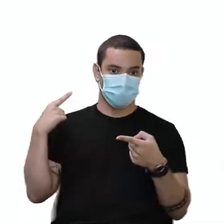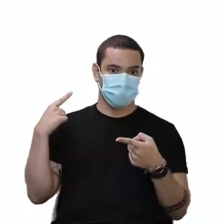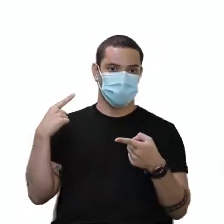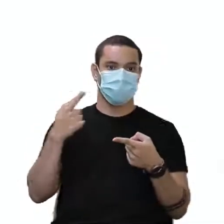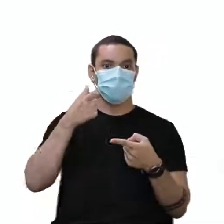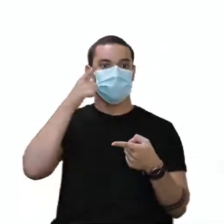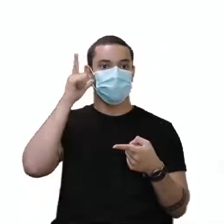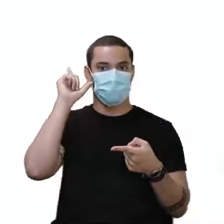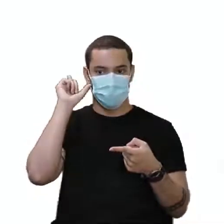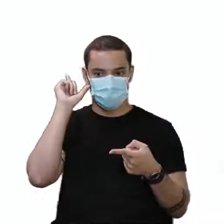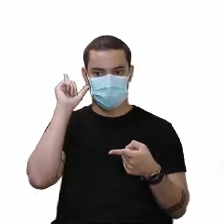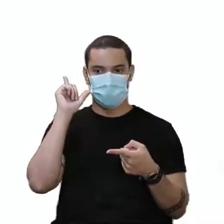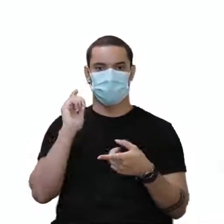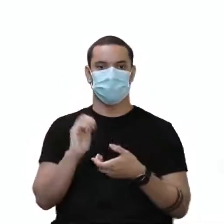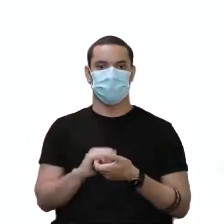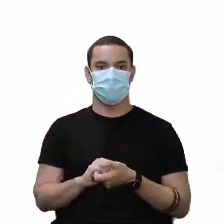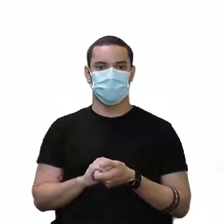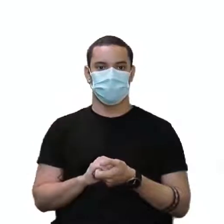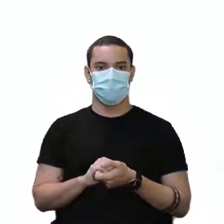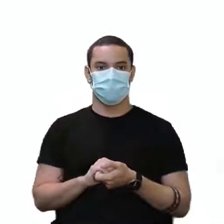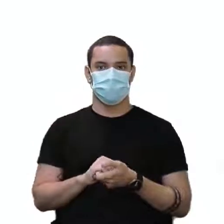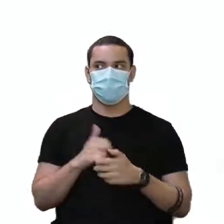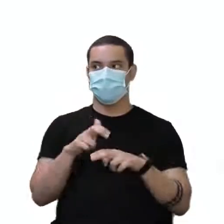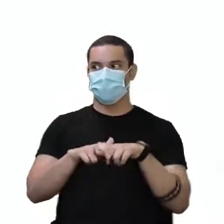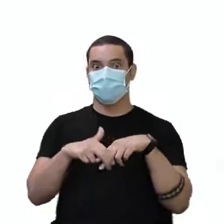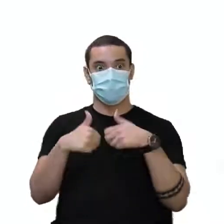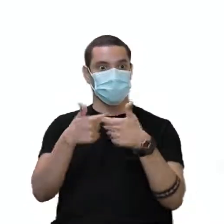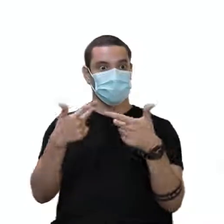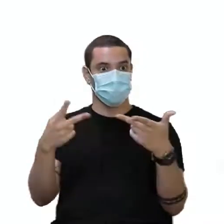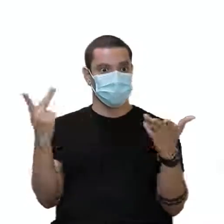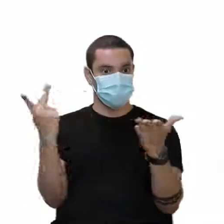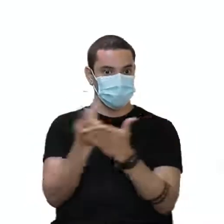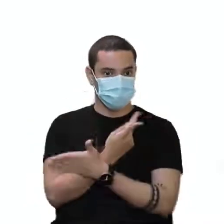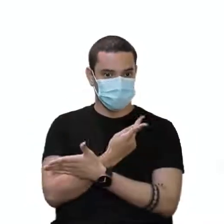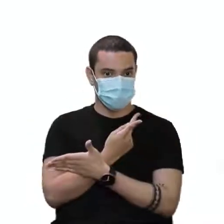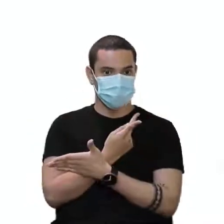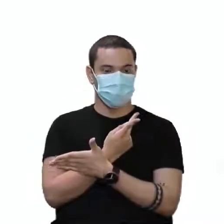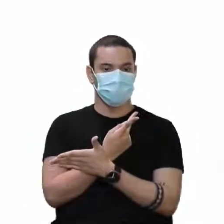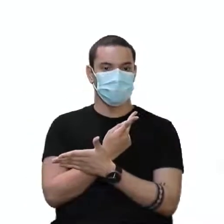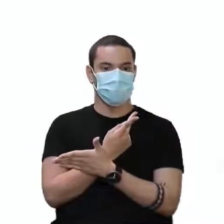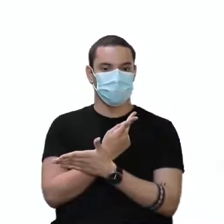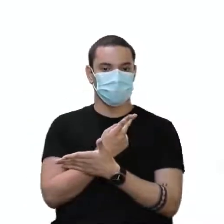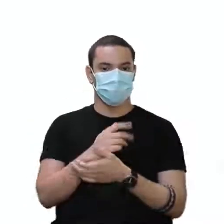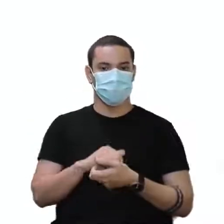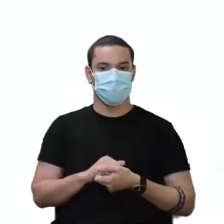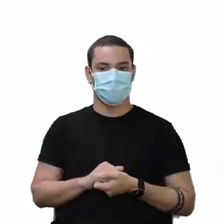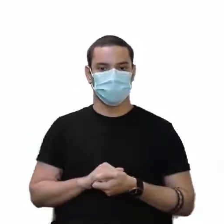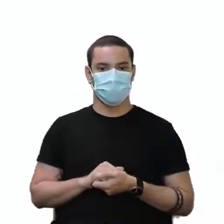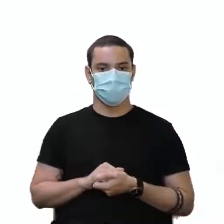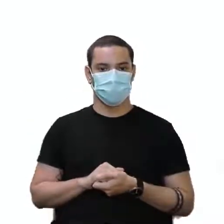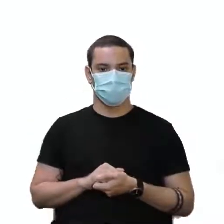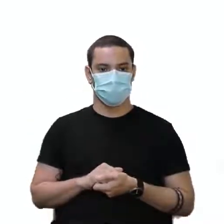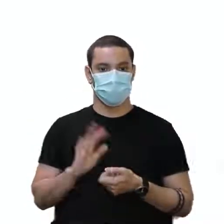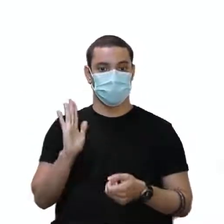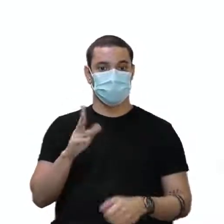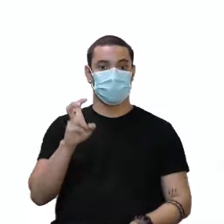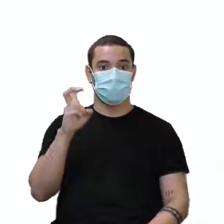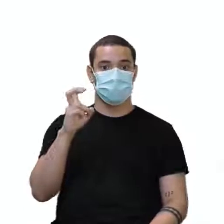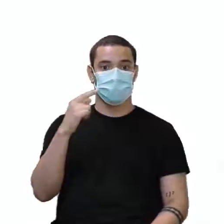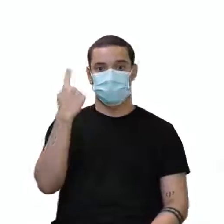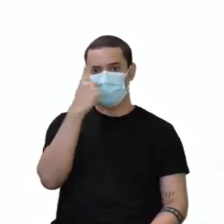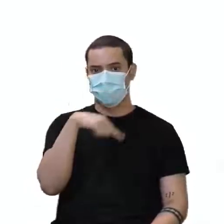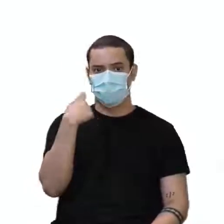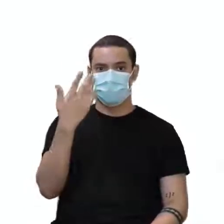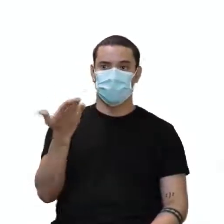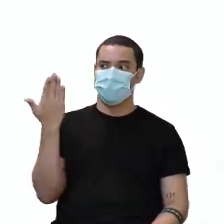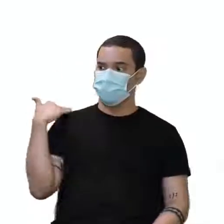yesterday, ontem. Então, alguma coisa aconteceu since 5 o'clock, desde 5 horas.